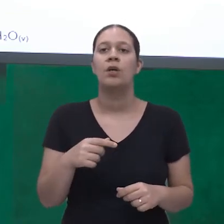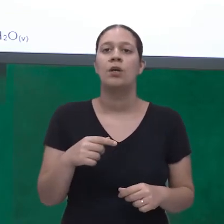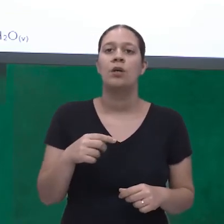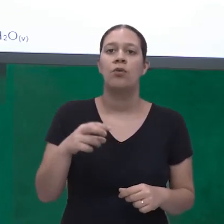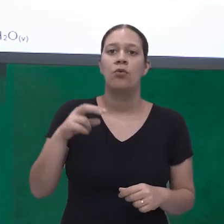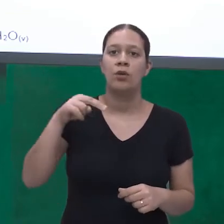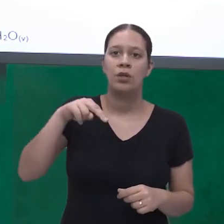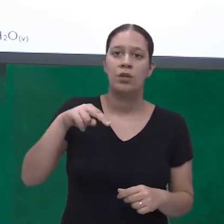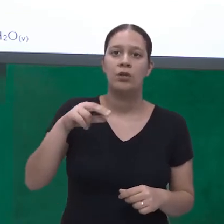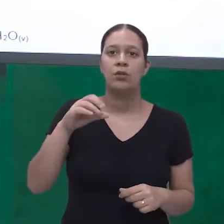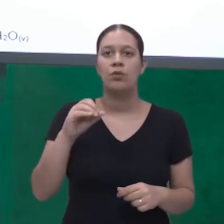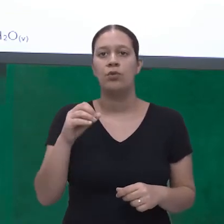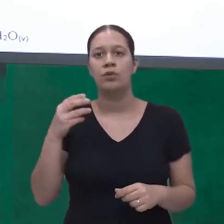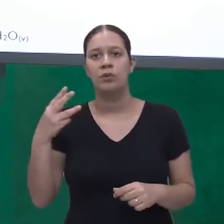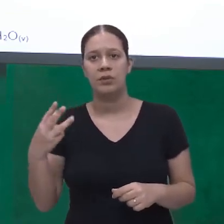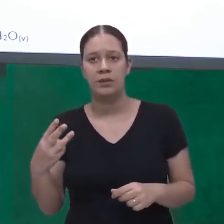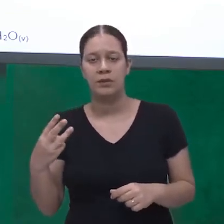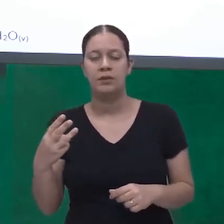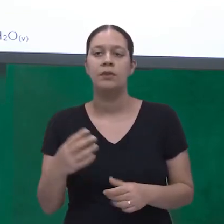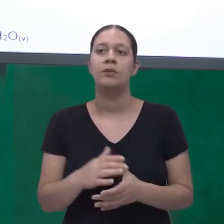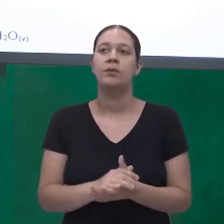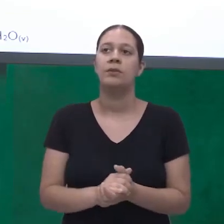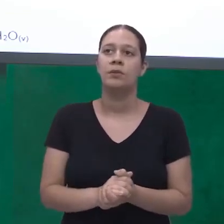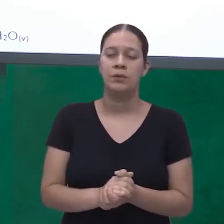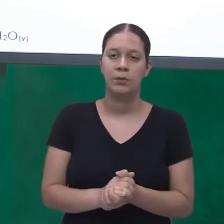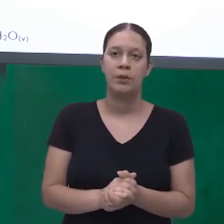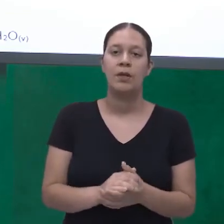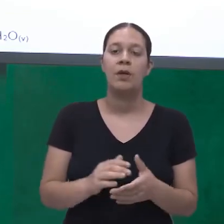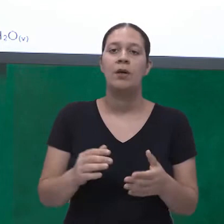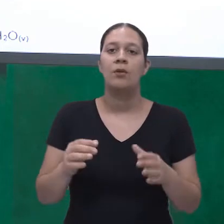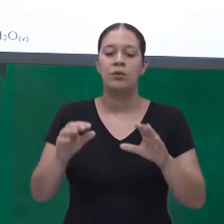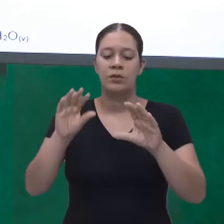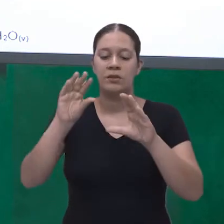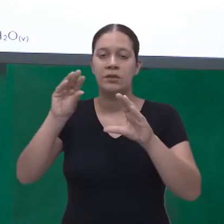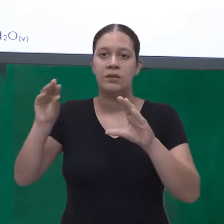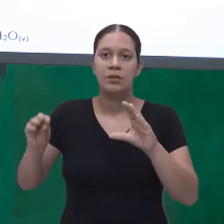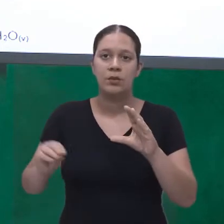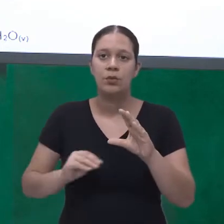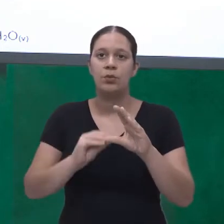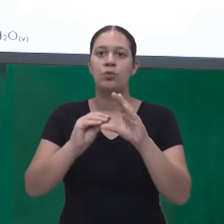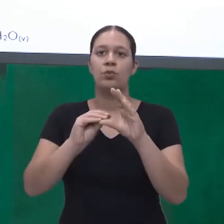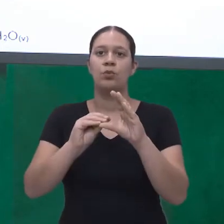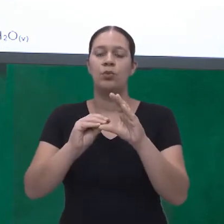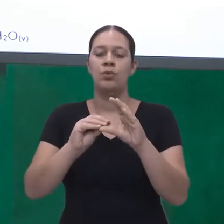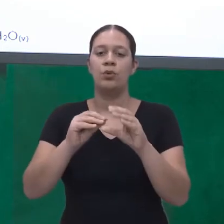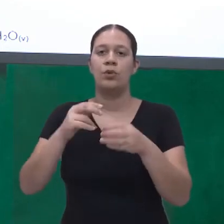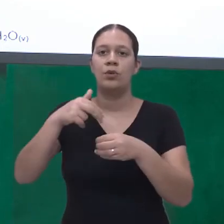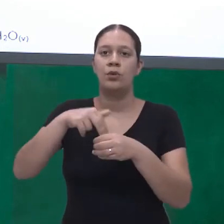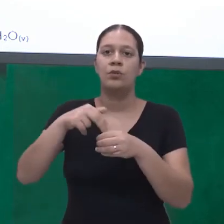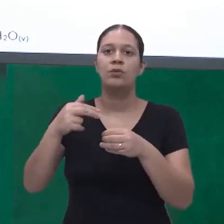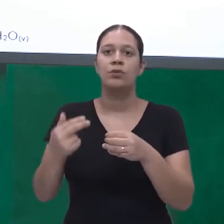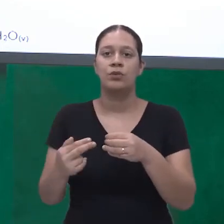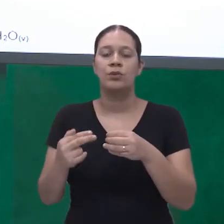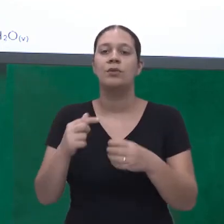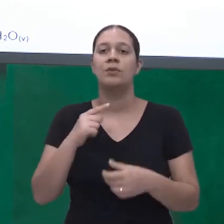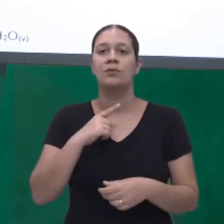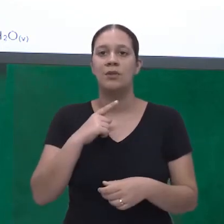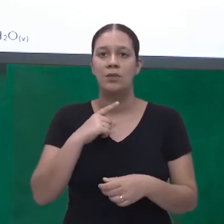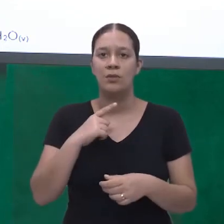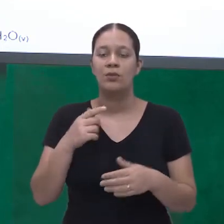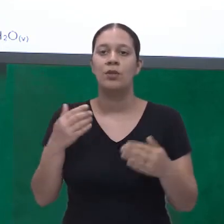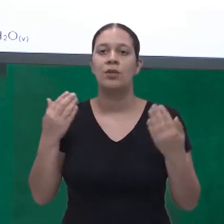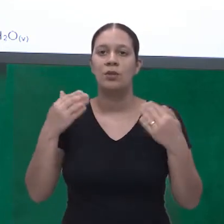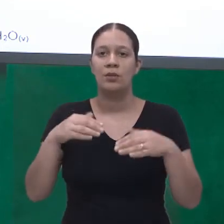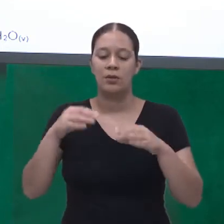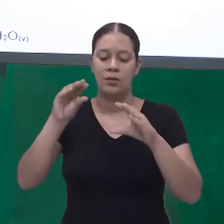ou NO3-, que é nitrato. Ciclo do nitrogênio é muito importante, isso despenca em prova.